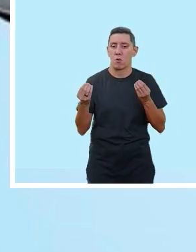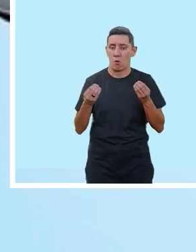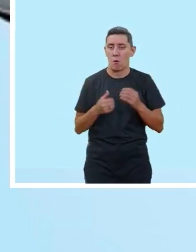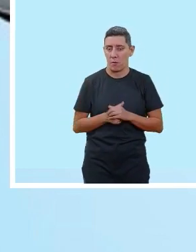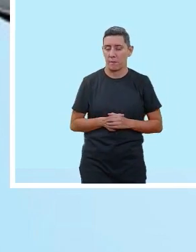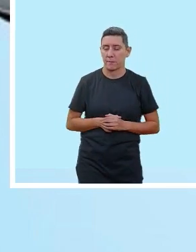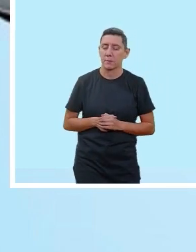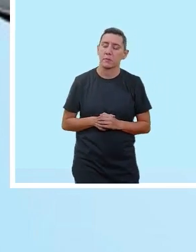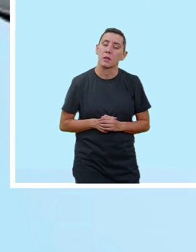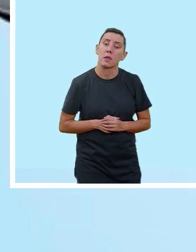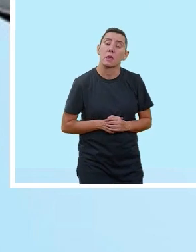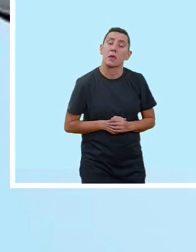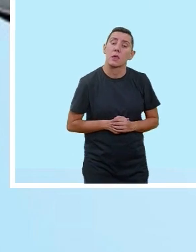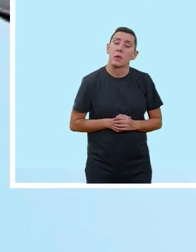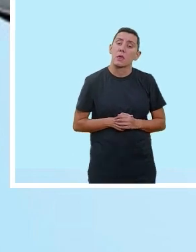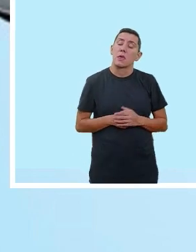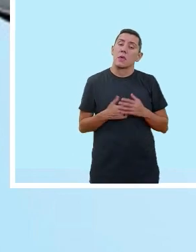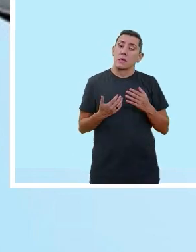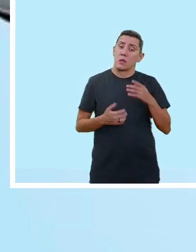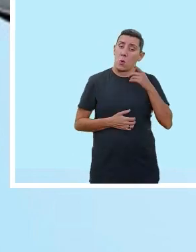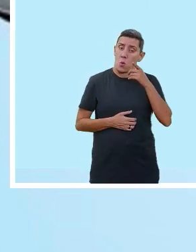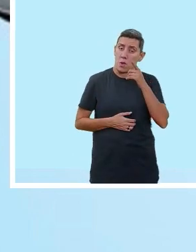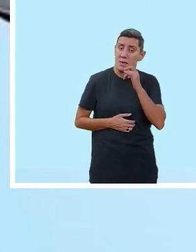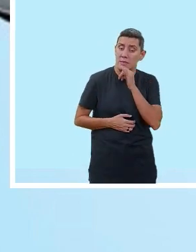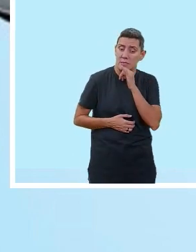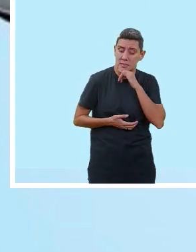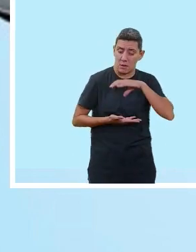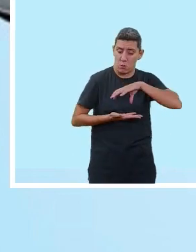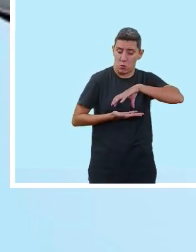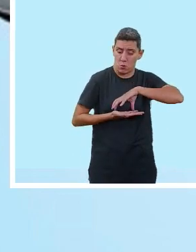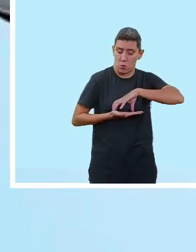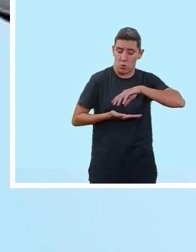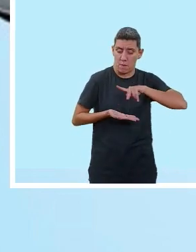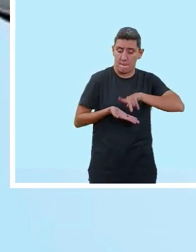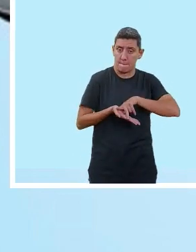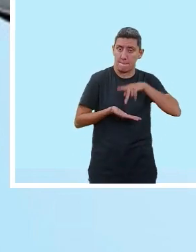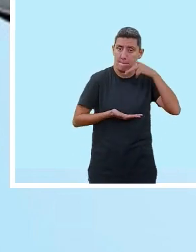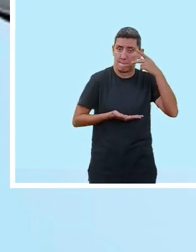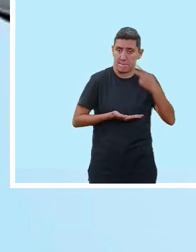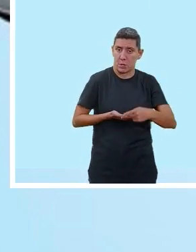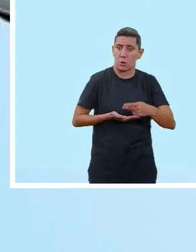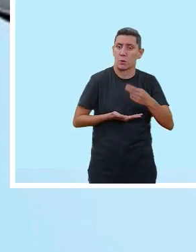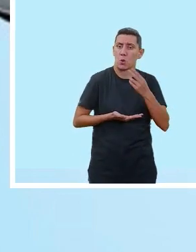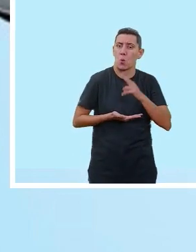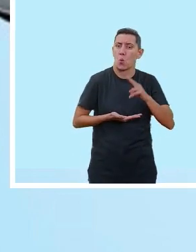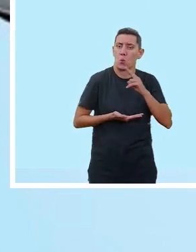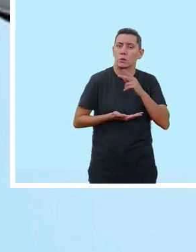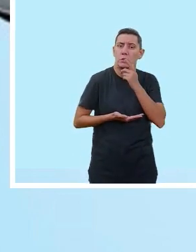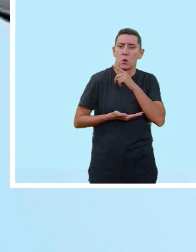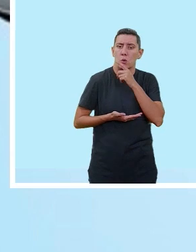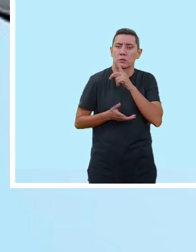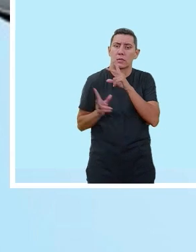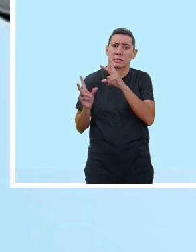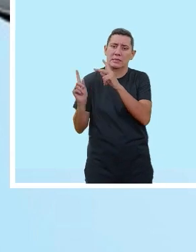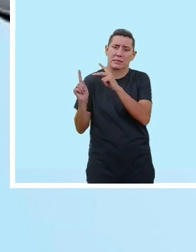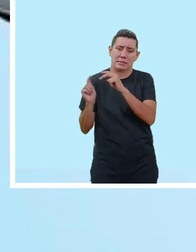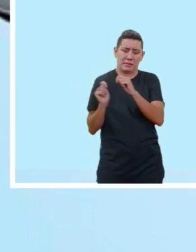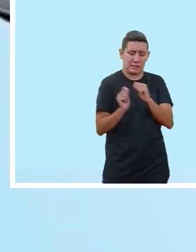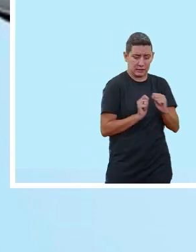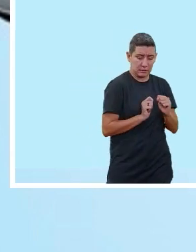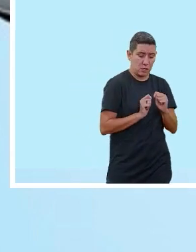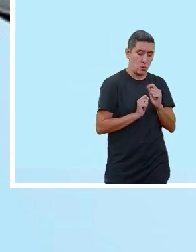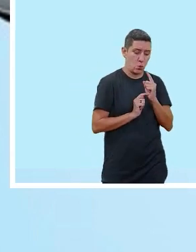função da utilização do sistema de refrigeração de free cooling, a Huawei conseguiu chegar em 1,15,